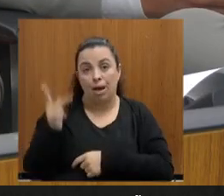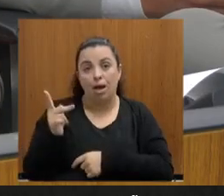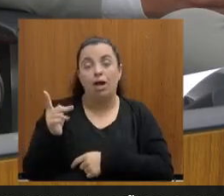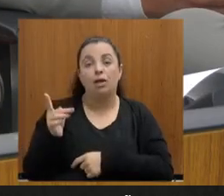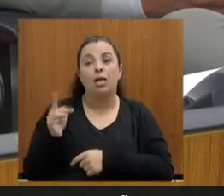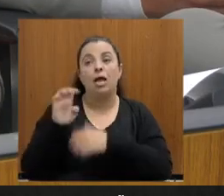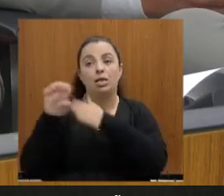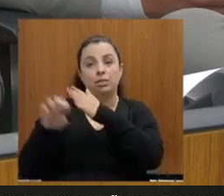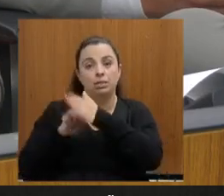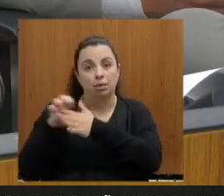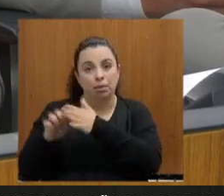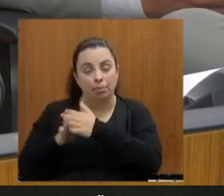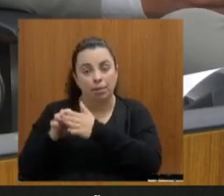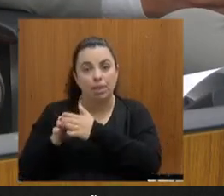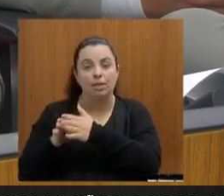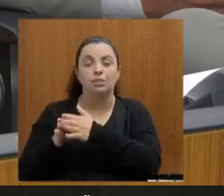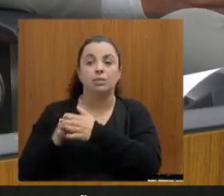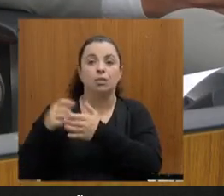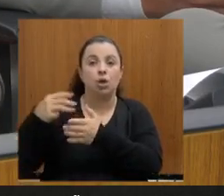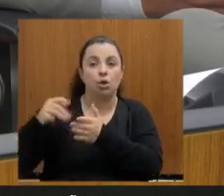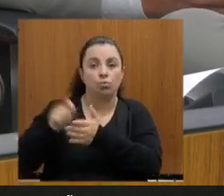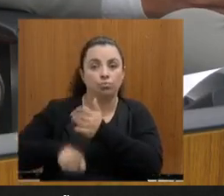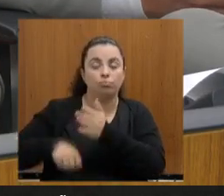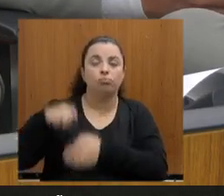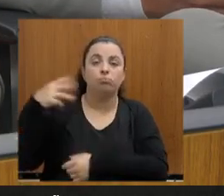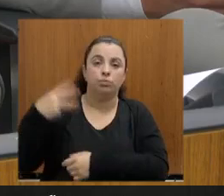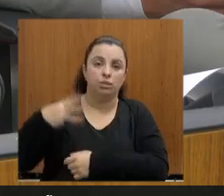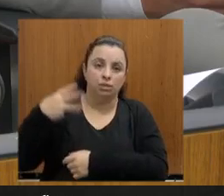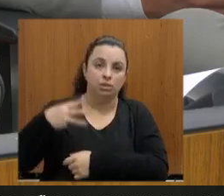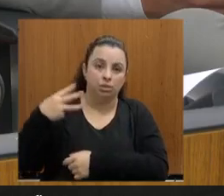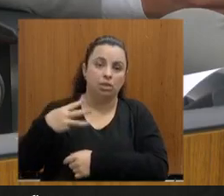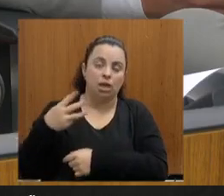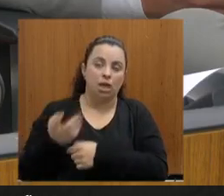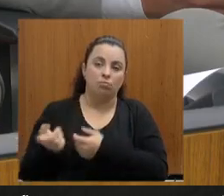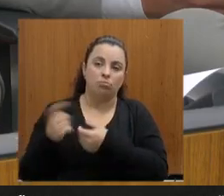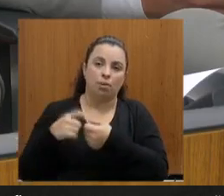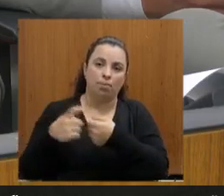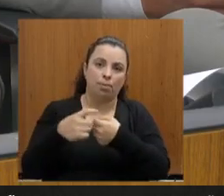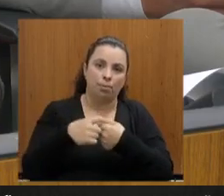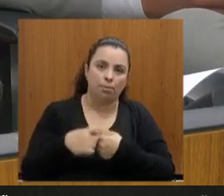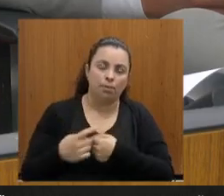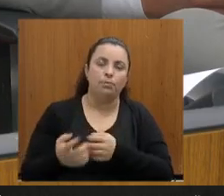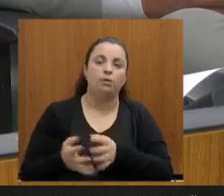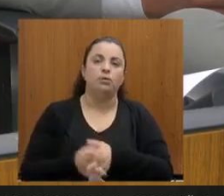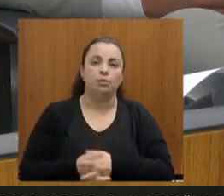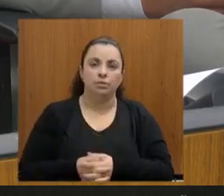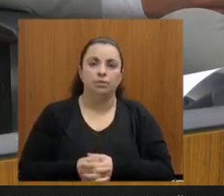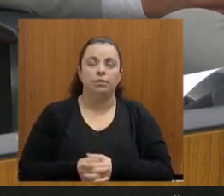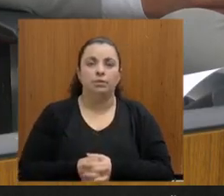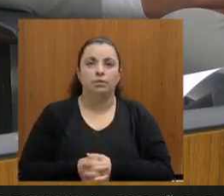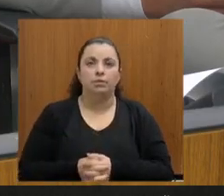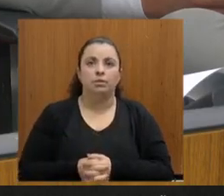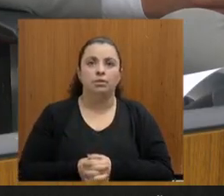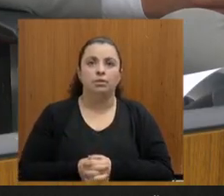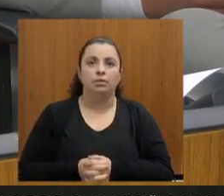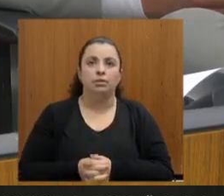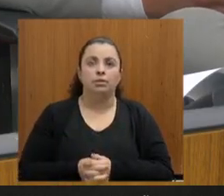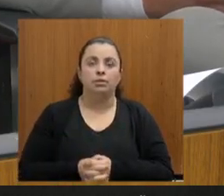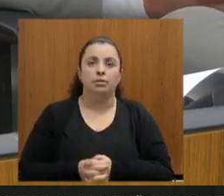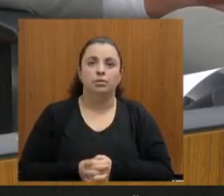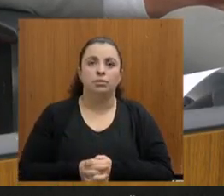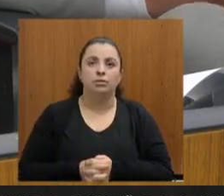obra é que vem junto com todos os fornecedores que nos apoiam né com todos os terceiros e nos apoio então